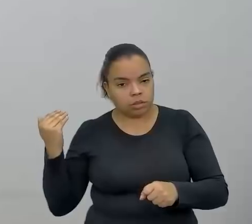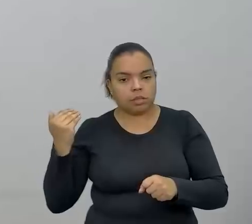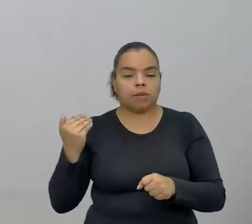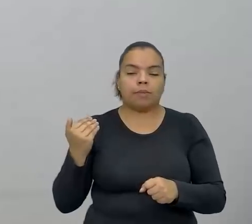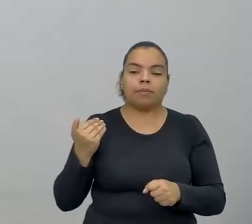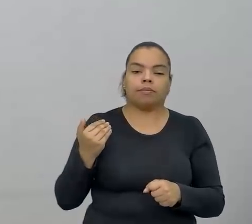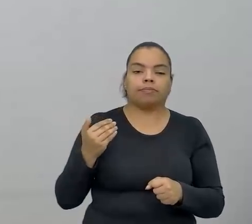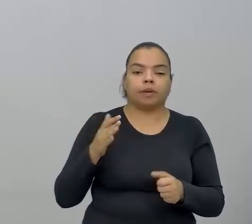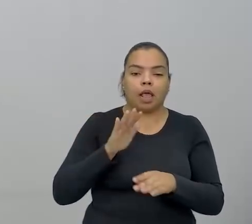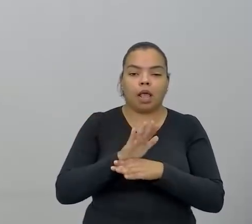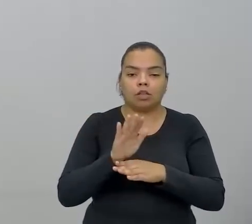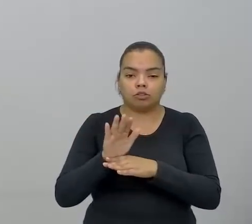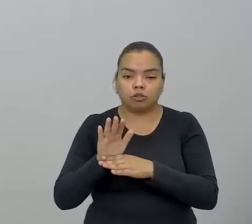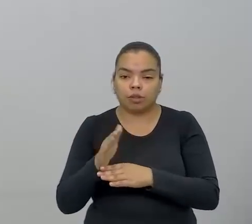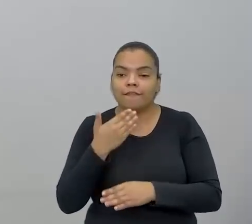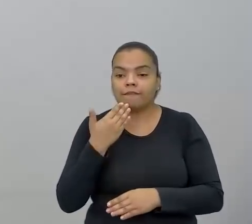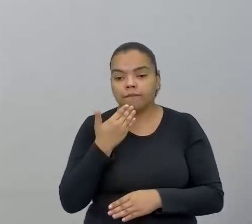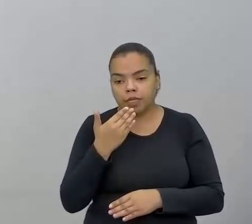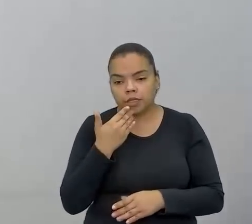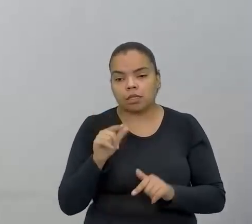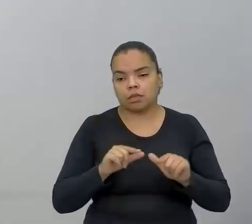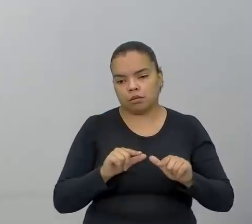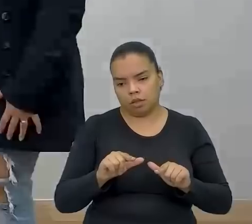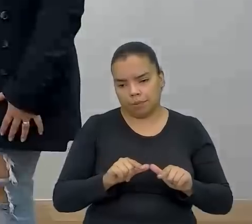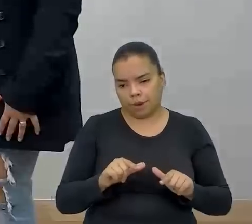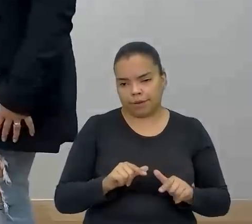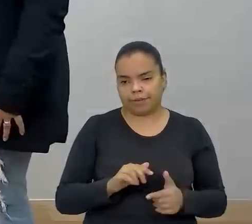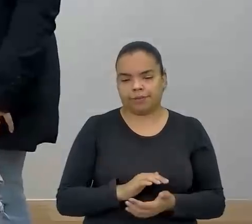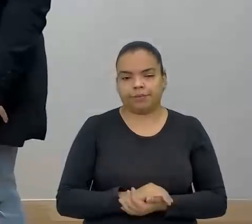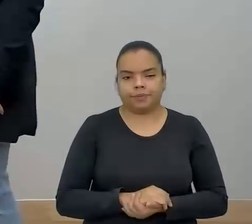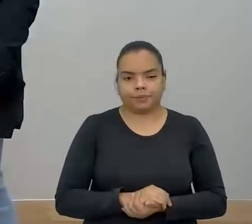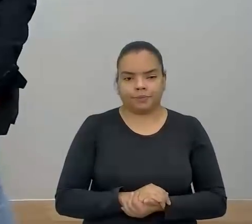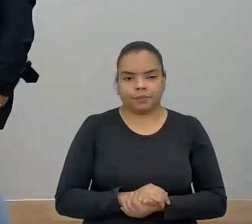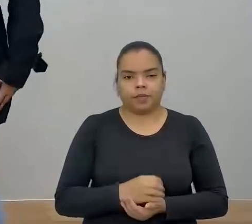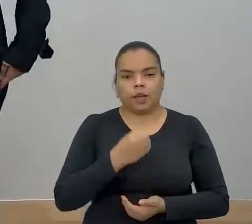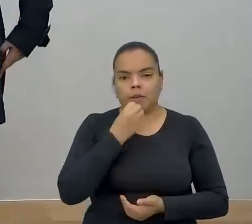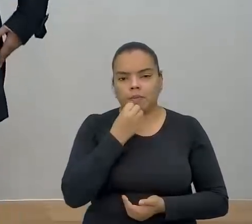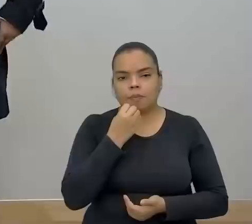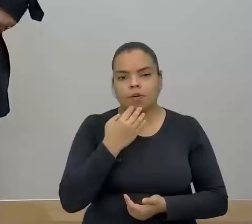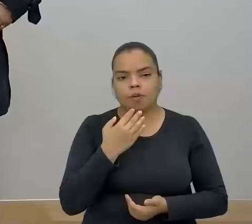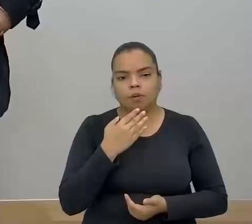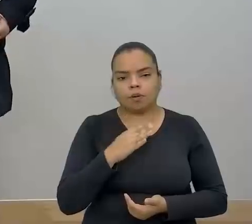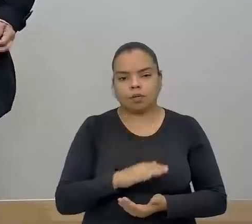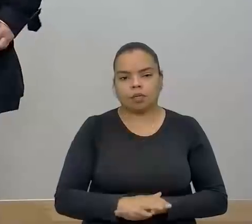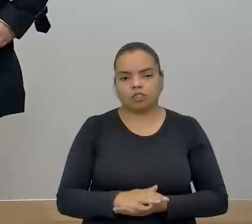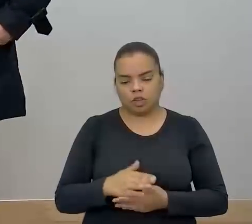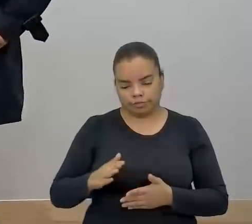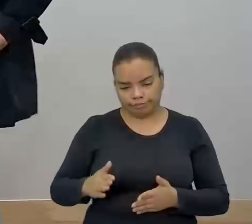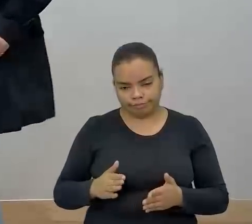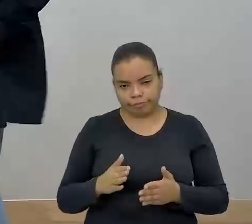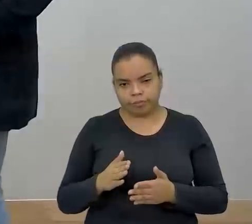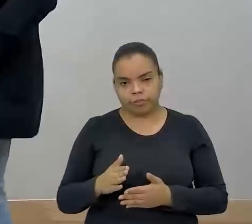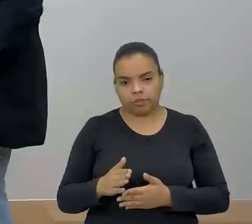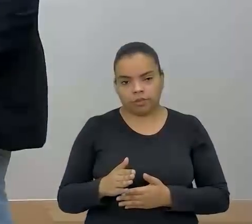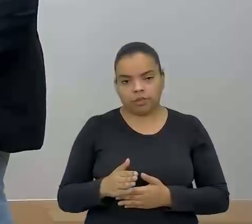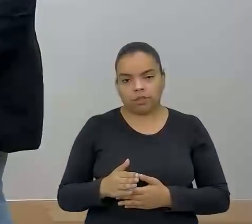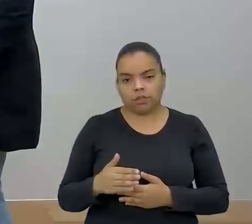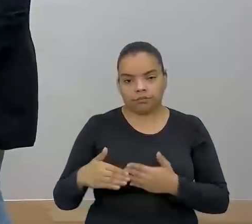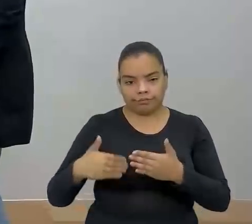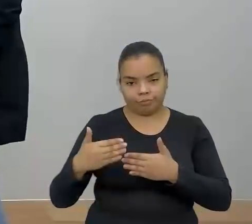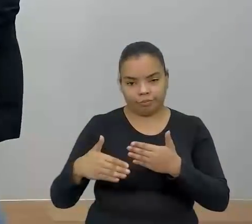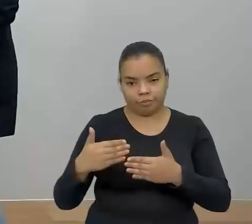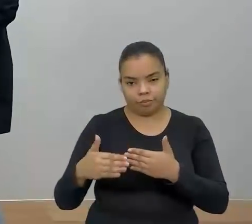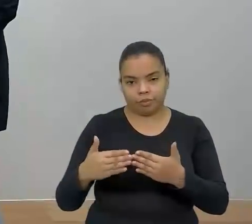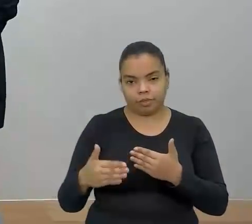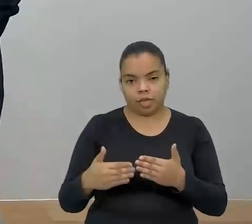suporte, e isso facilita muito o trabalho, né, Sil? Isso mesmo. Bom, então a gente já caminhou aqui para o tempo de desdobramento, então vamos